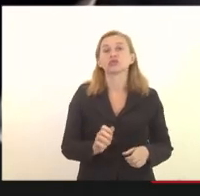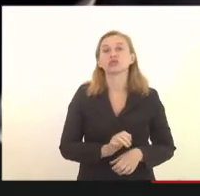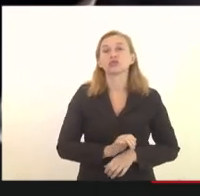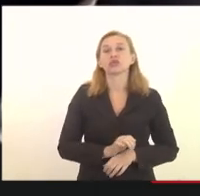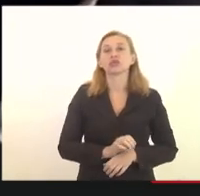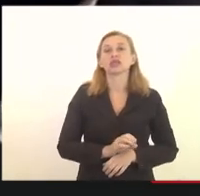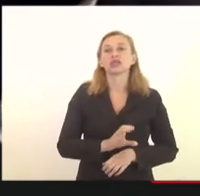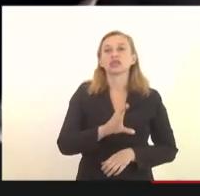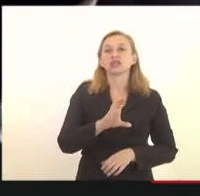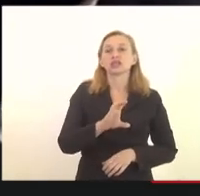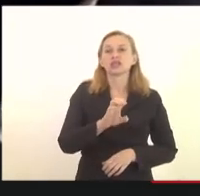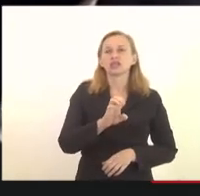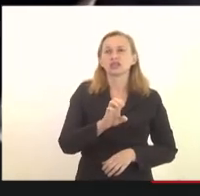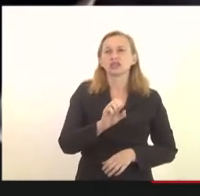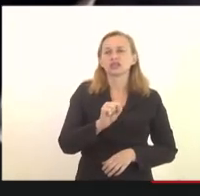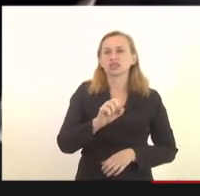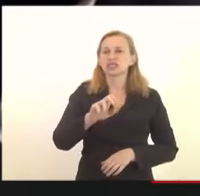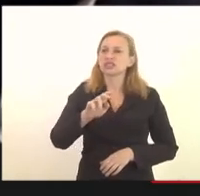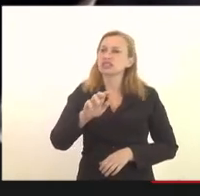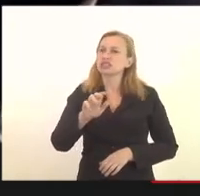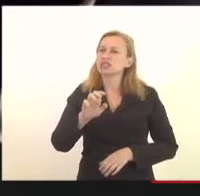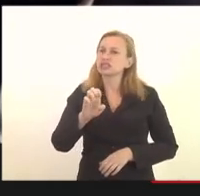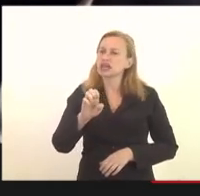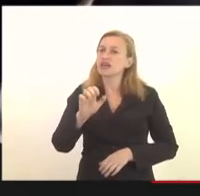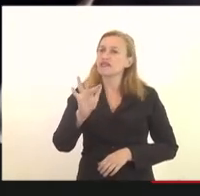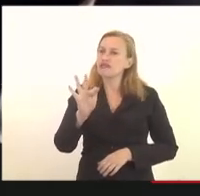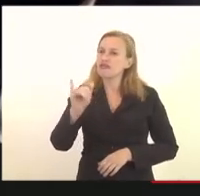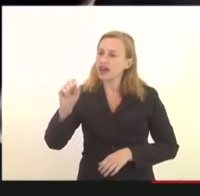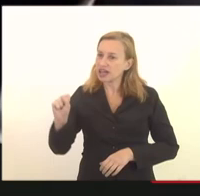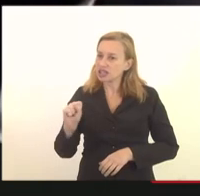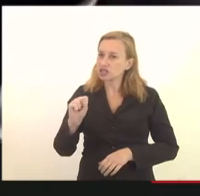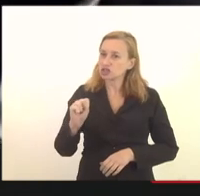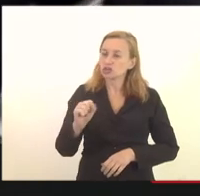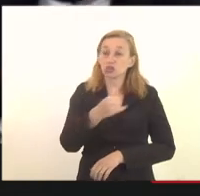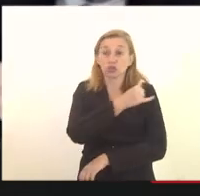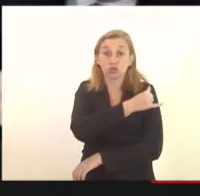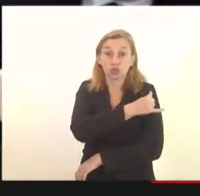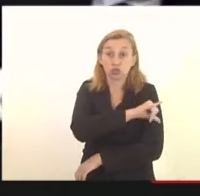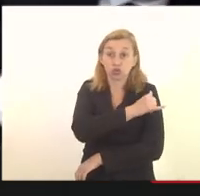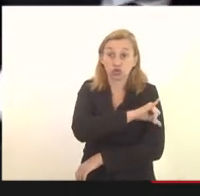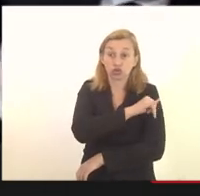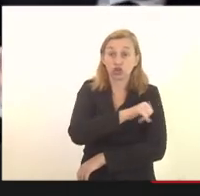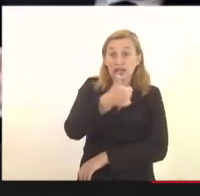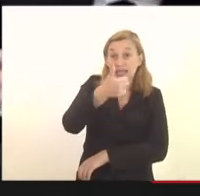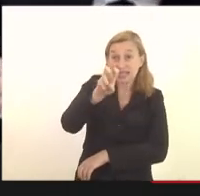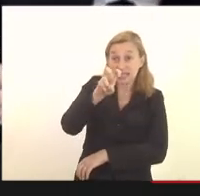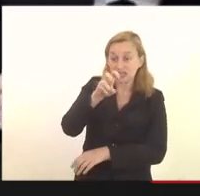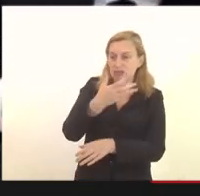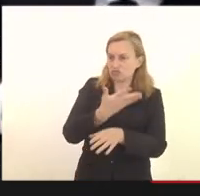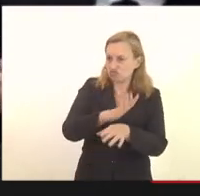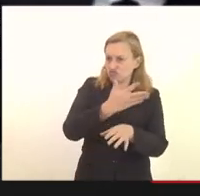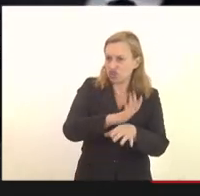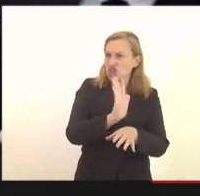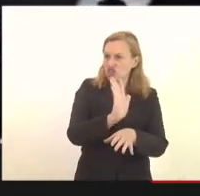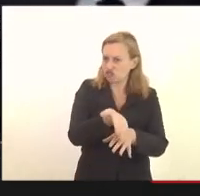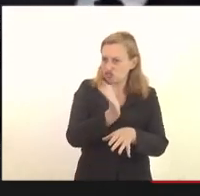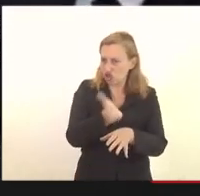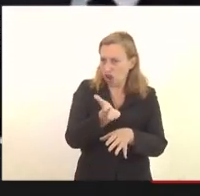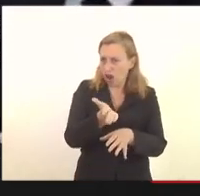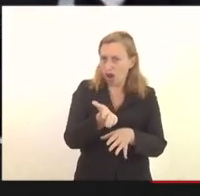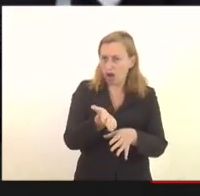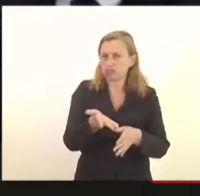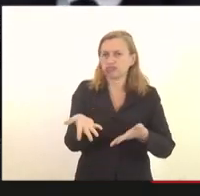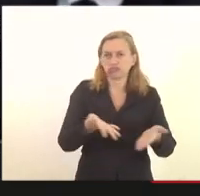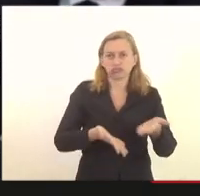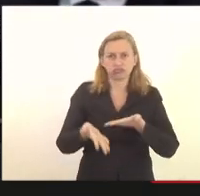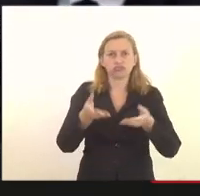da Cefaz do Rio de Janeiro, 15 auditores, já demos uma primeira leva de treinamento para eles em relação à participação